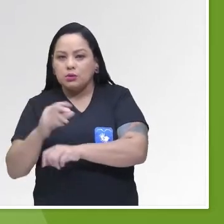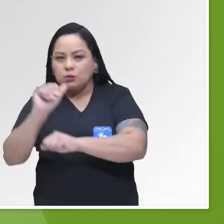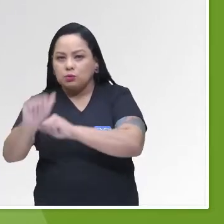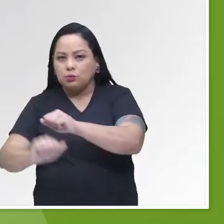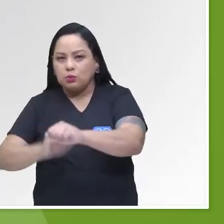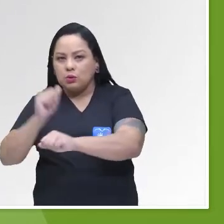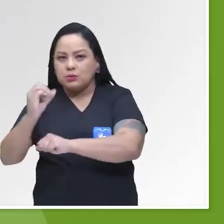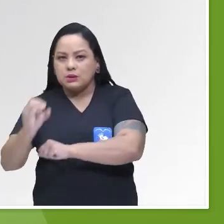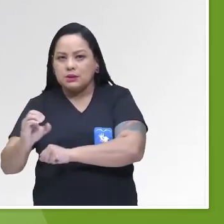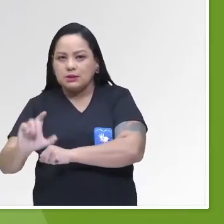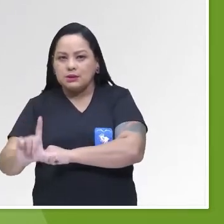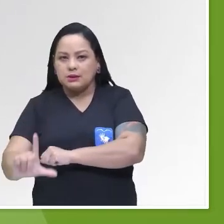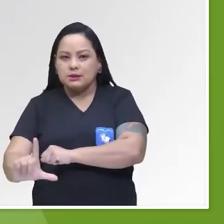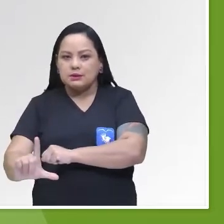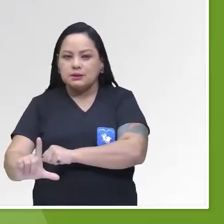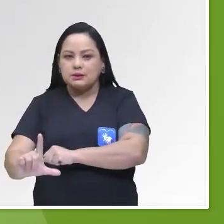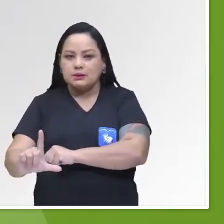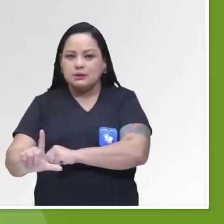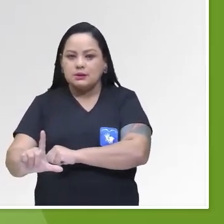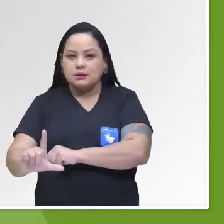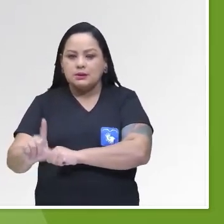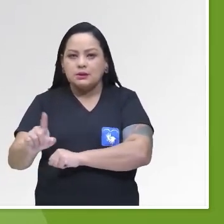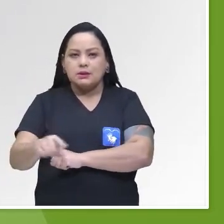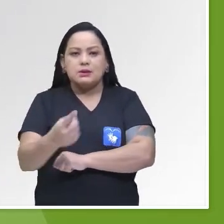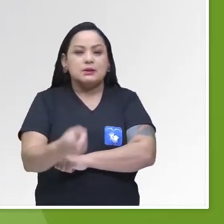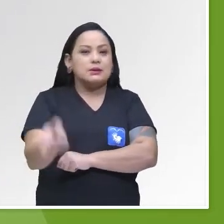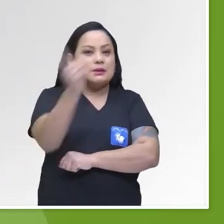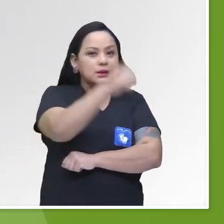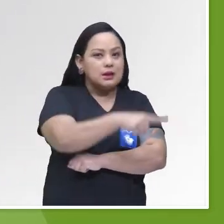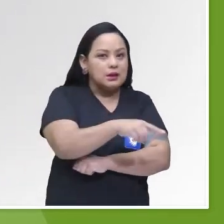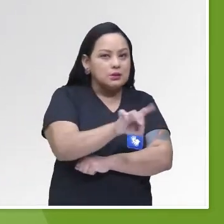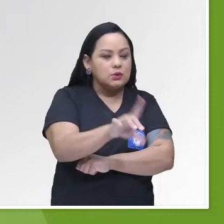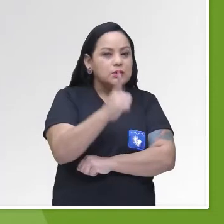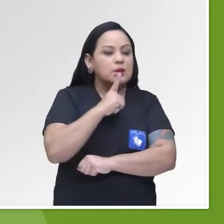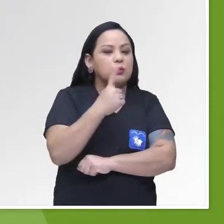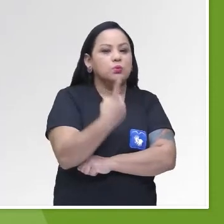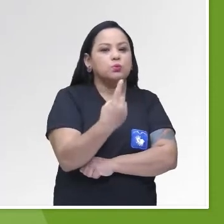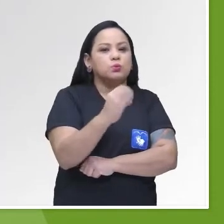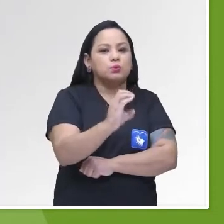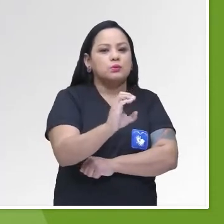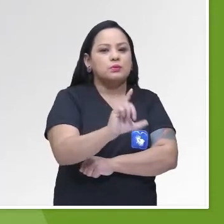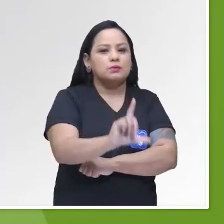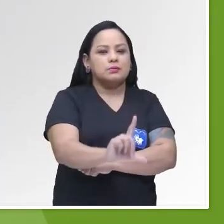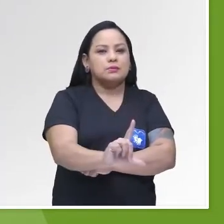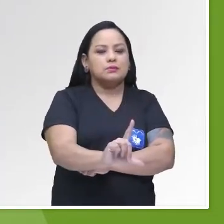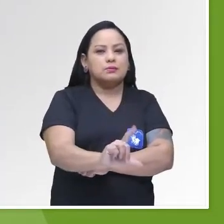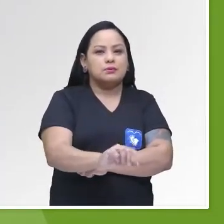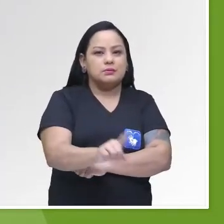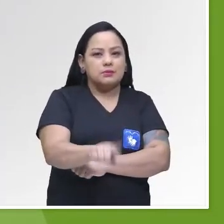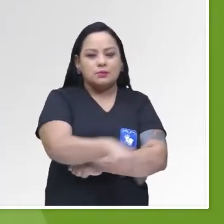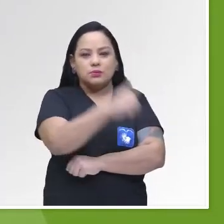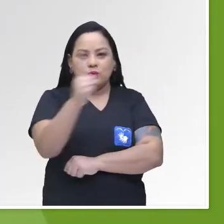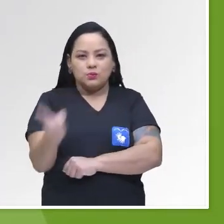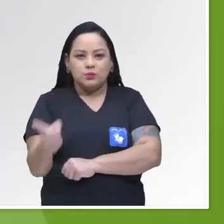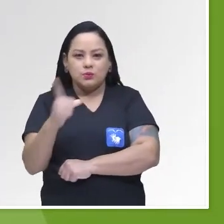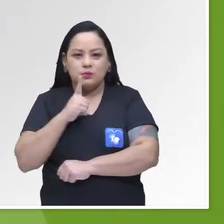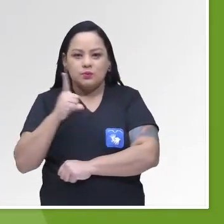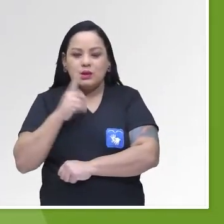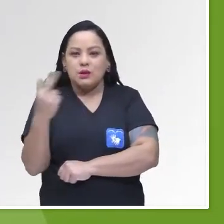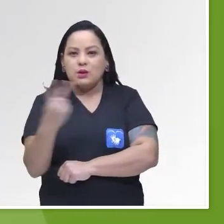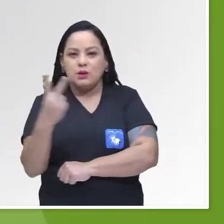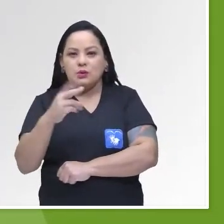cloro. Lá nos reagentes você tinha apenas um cloro. E aqui você tem 2 átomos